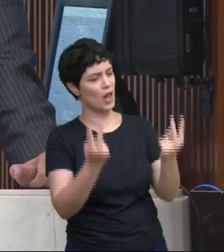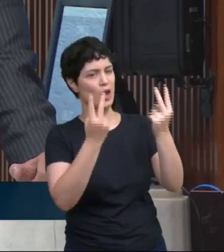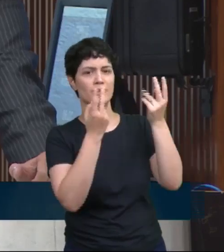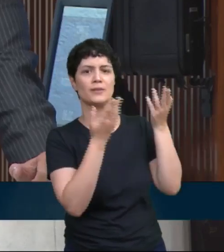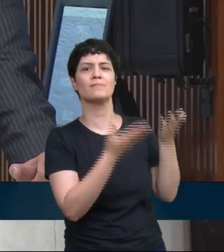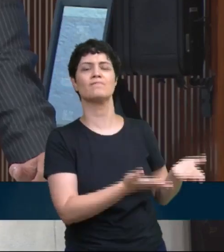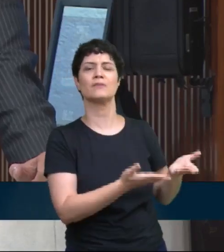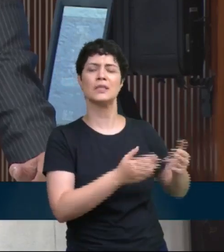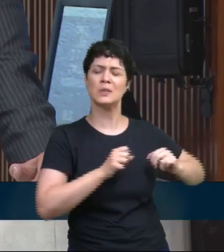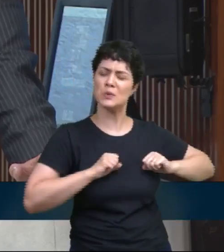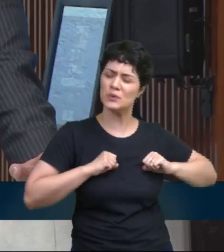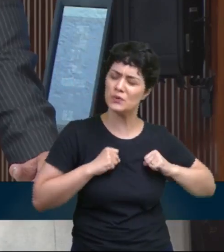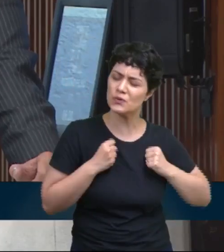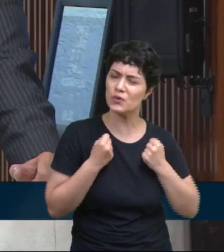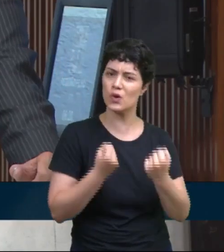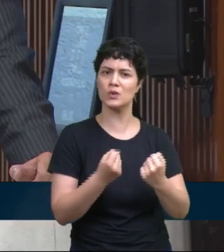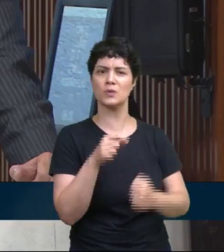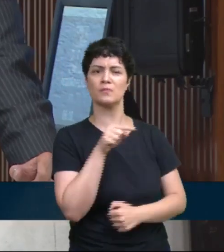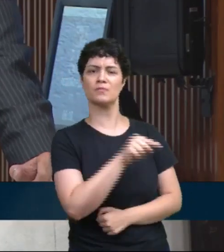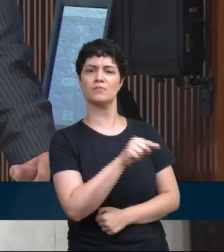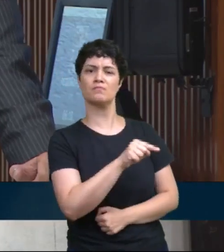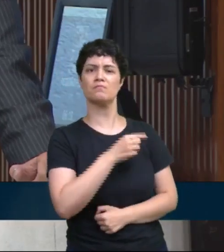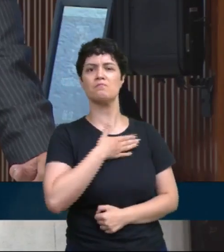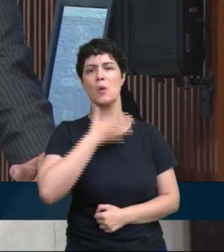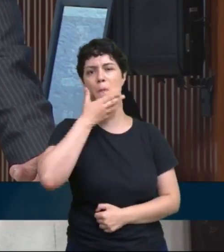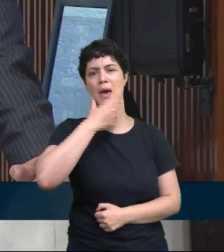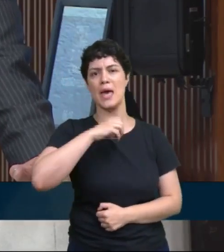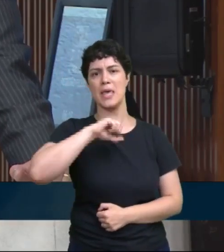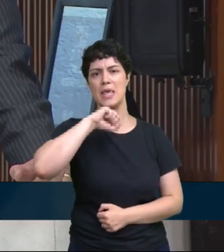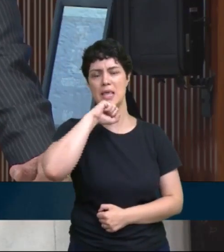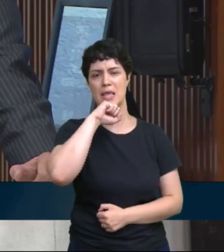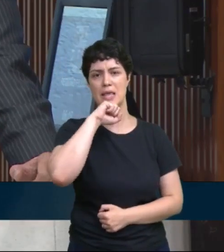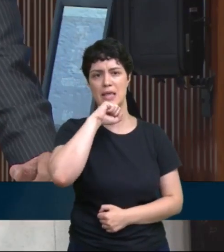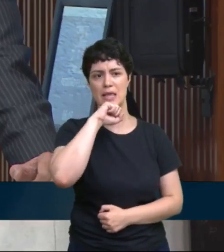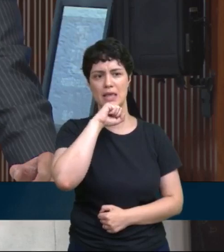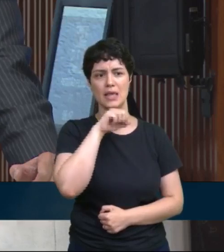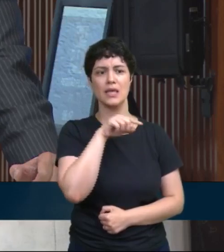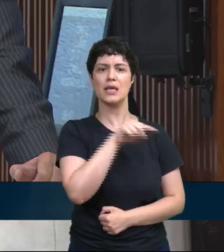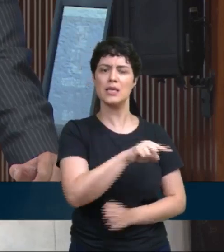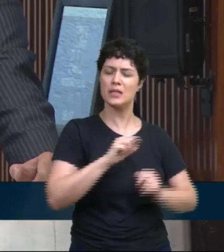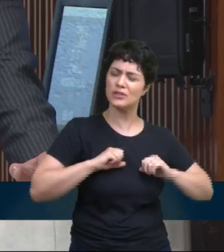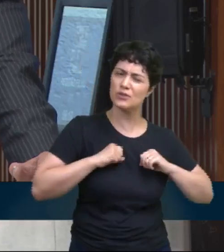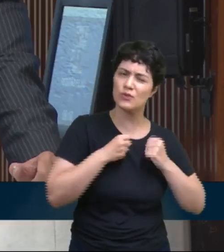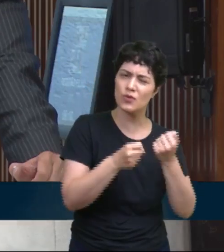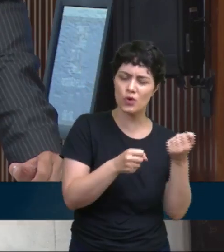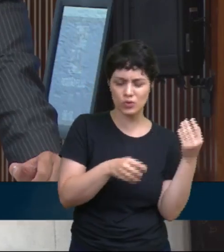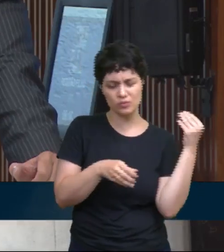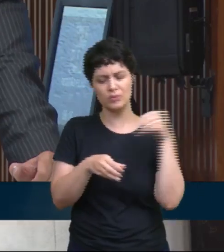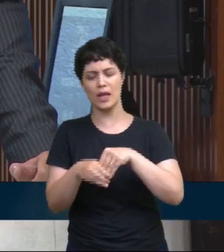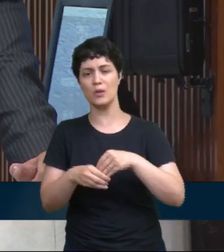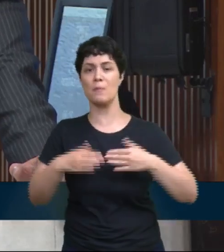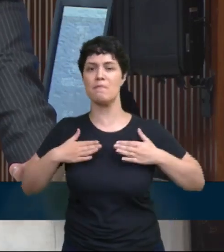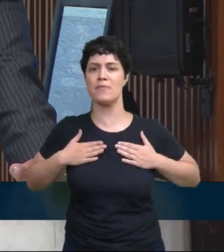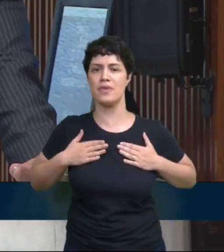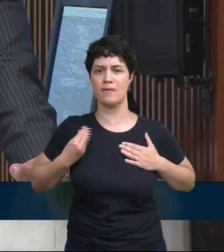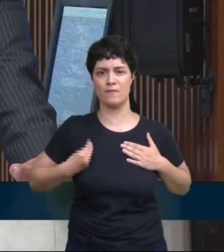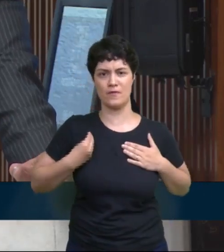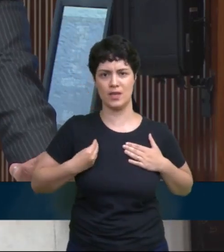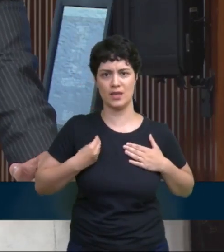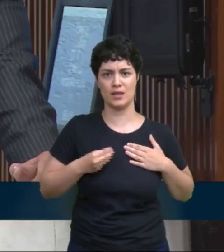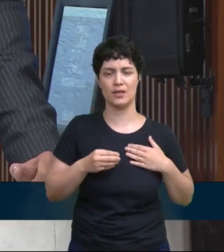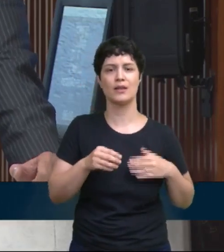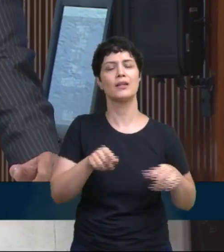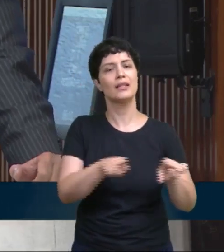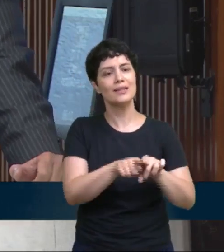O esforço do meu pai para se fazer presente na minha vida, na vida da